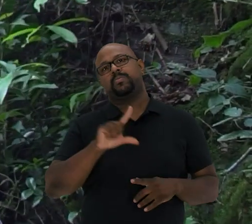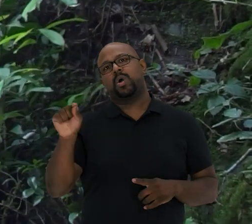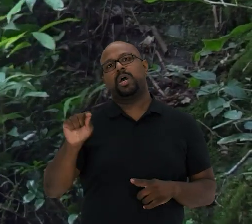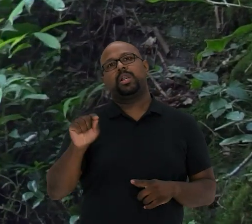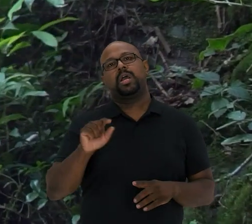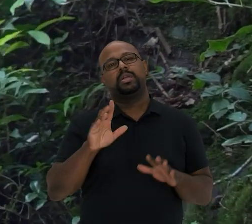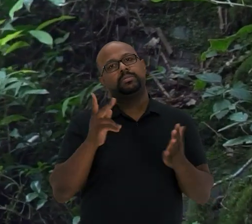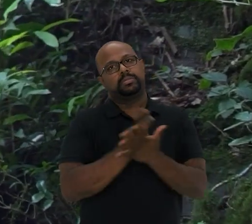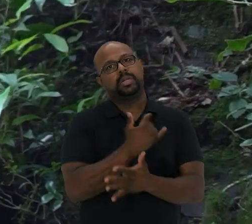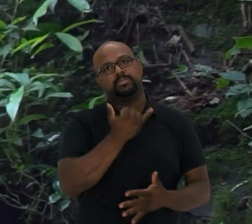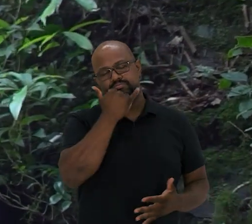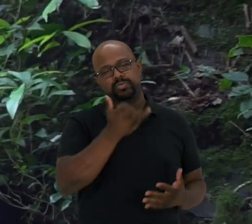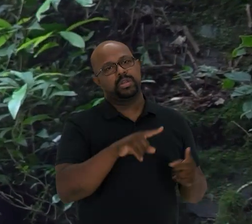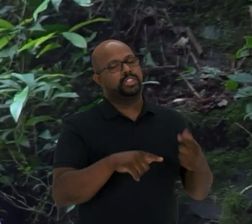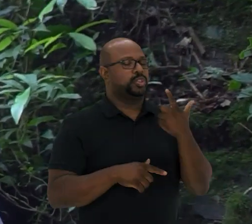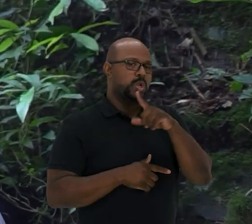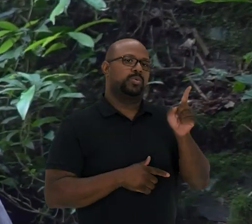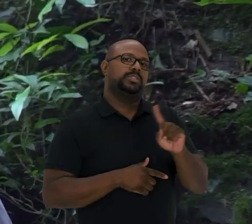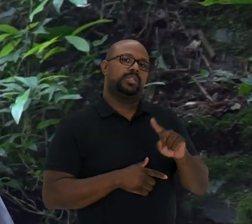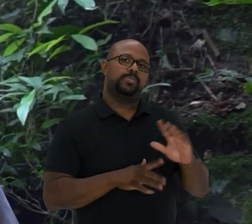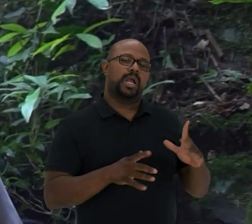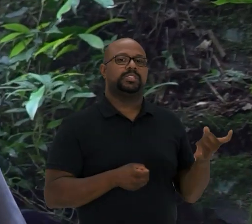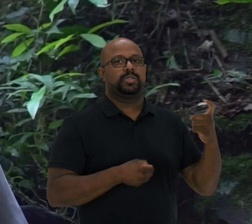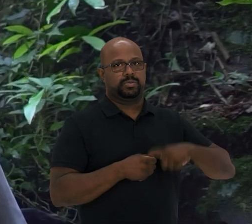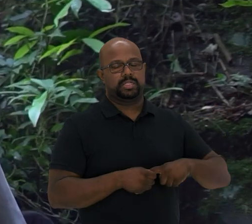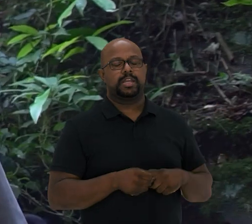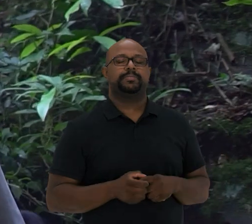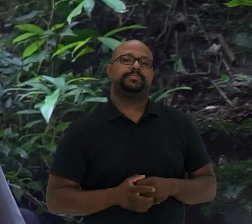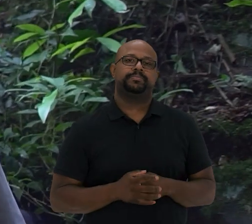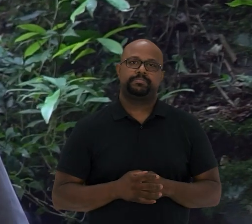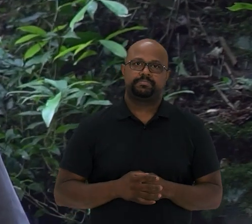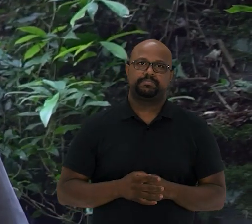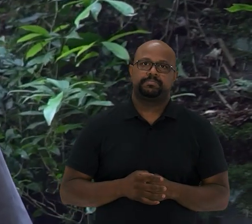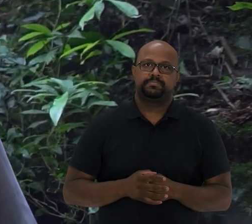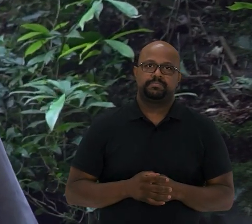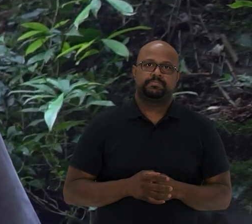embora e aí terminou acontecendo o que aconteceu com ele e a gente não conseguiu mais retornar.